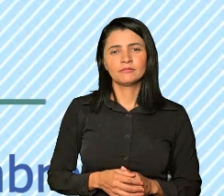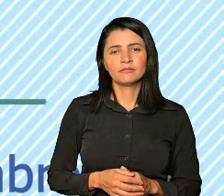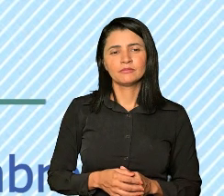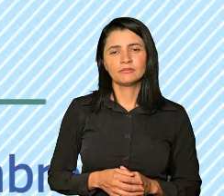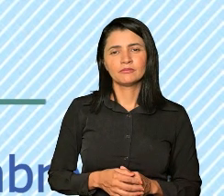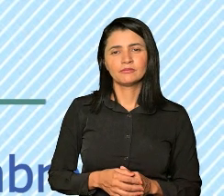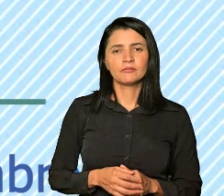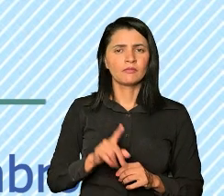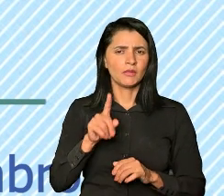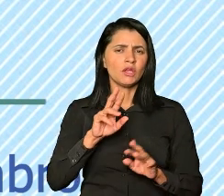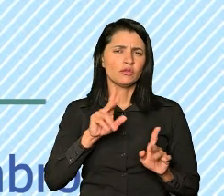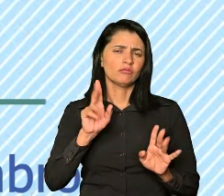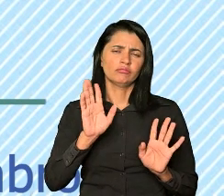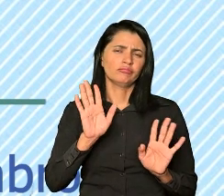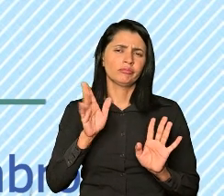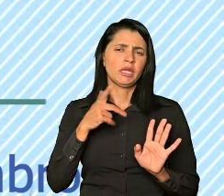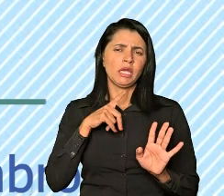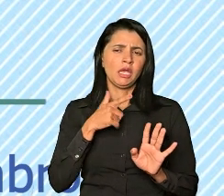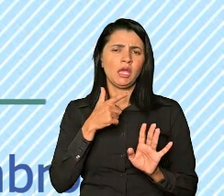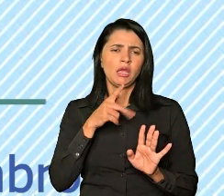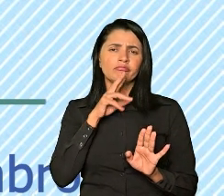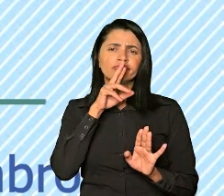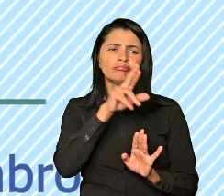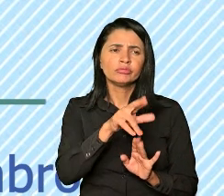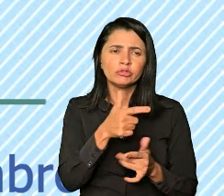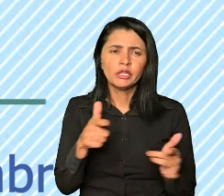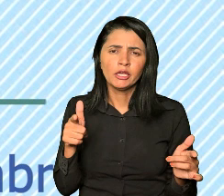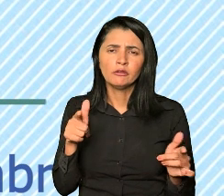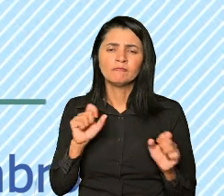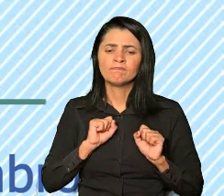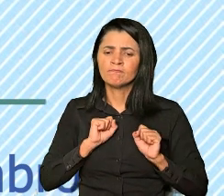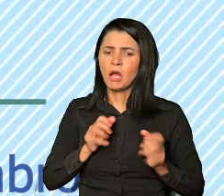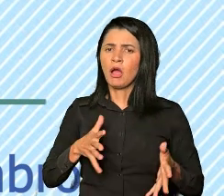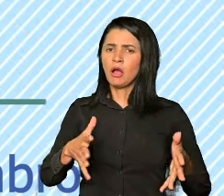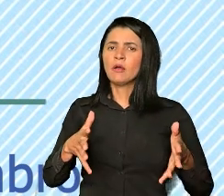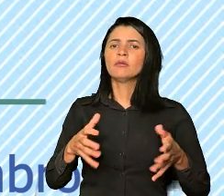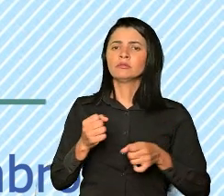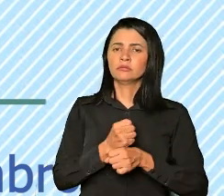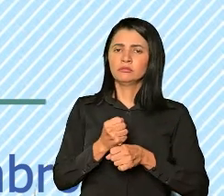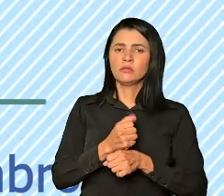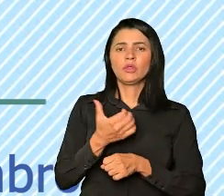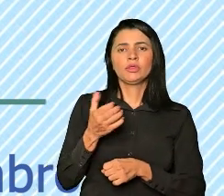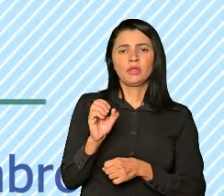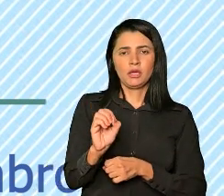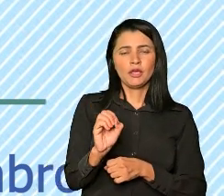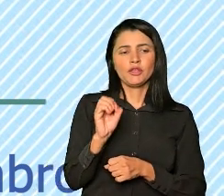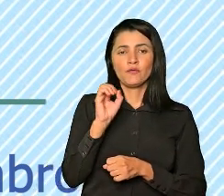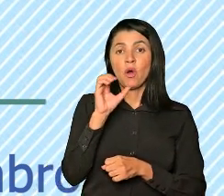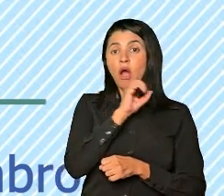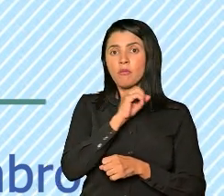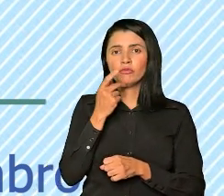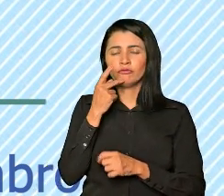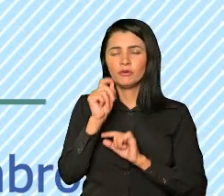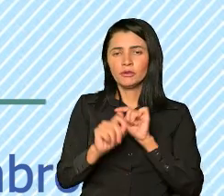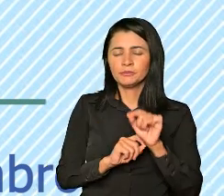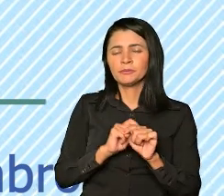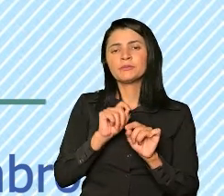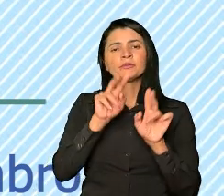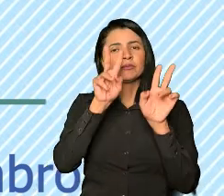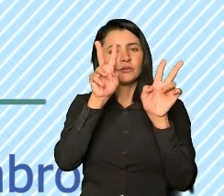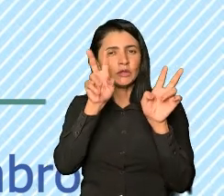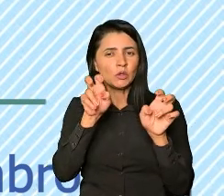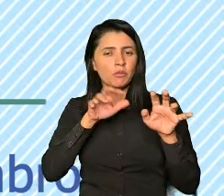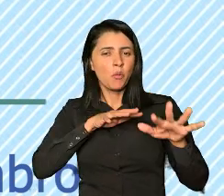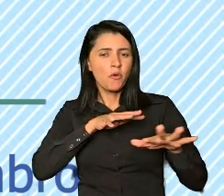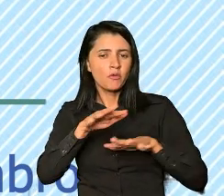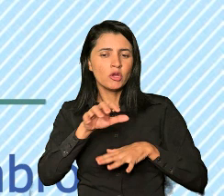Isso não quer dizer que não houve reação, claro. Nos anos 10, aí eu vou acelerar um pouco, acerca do